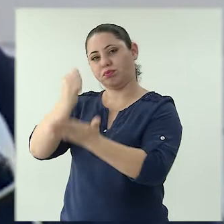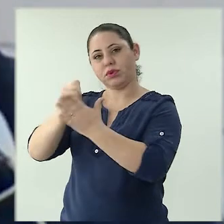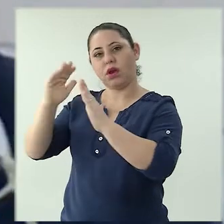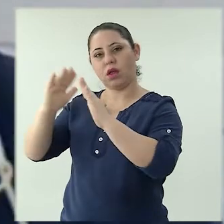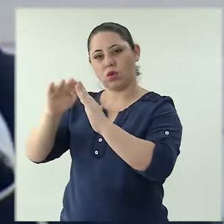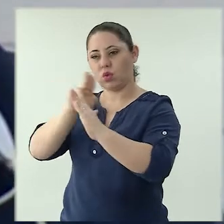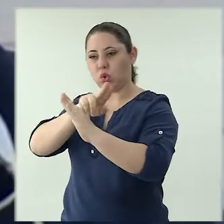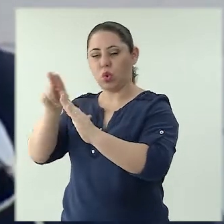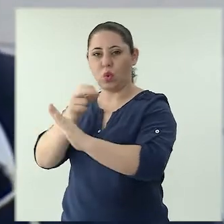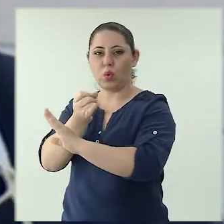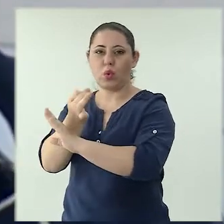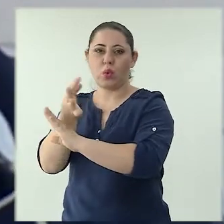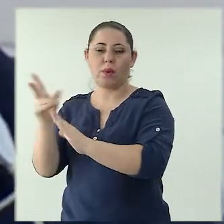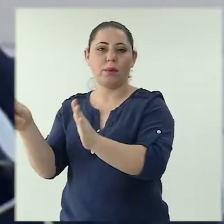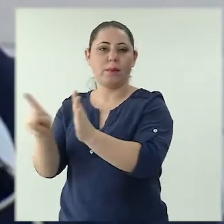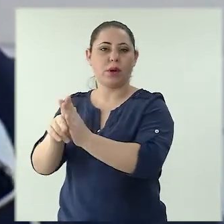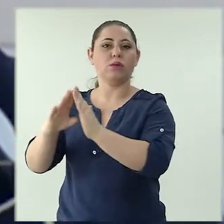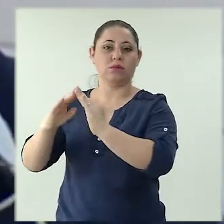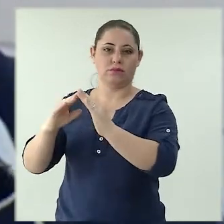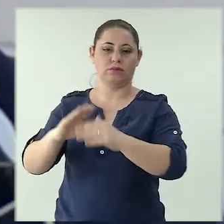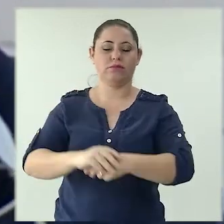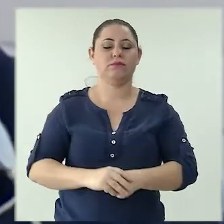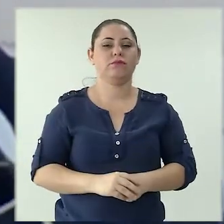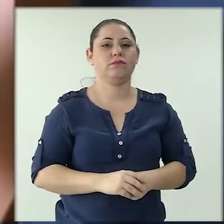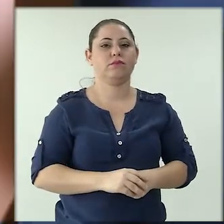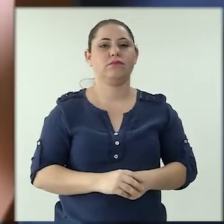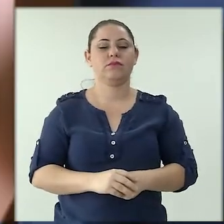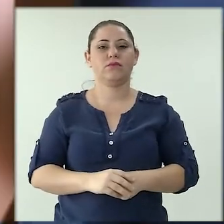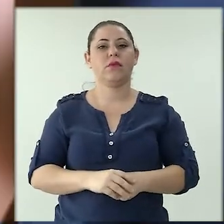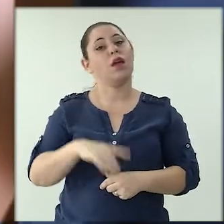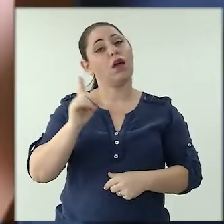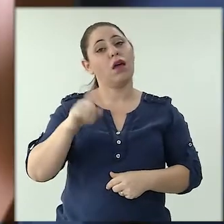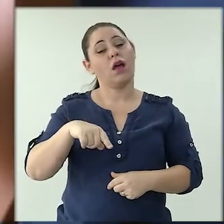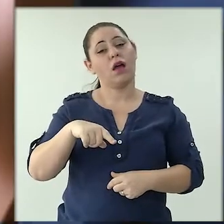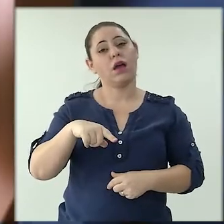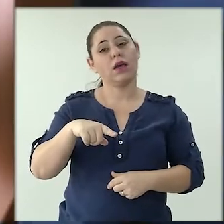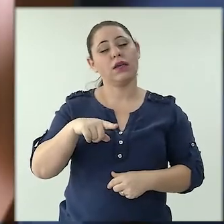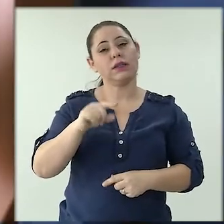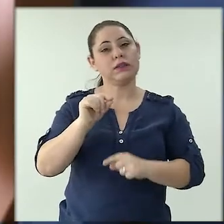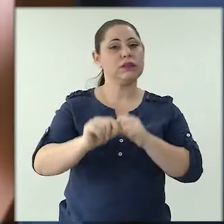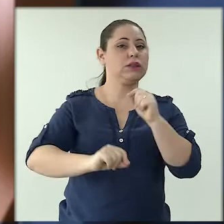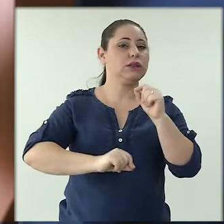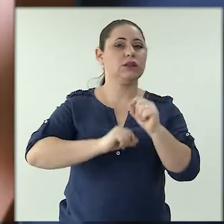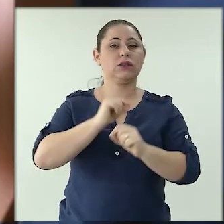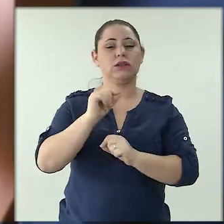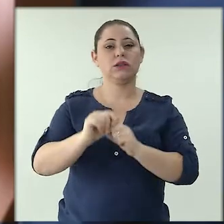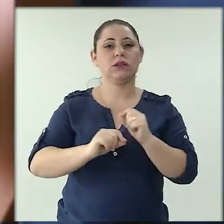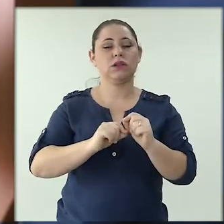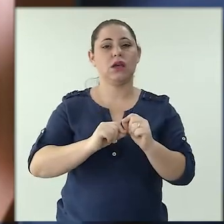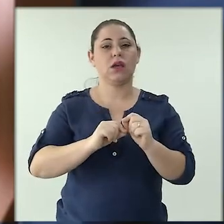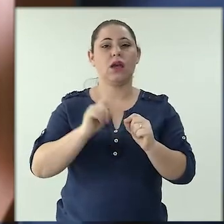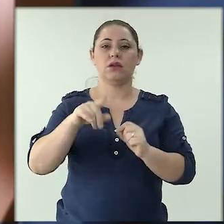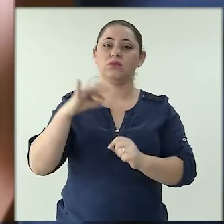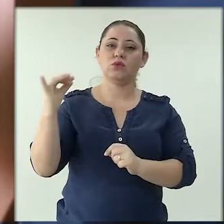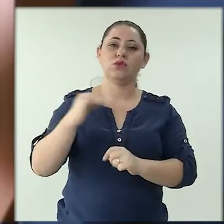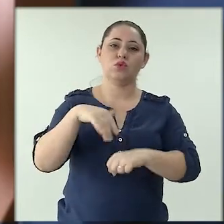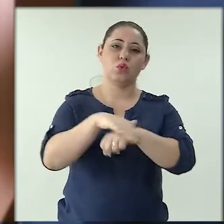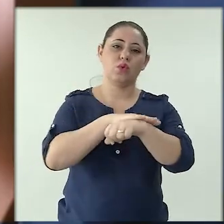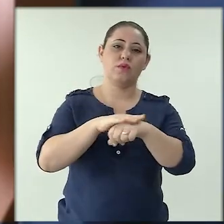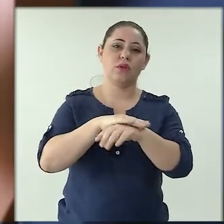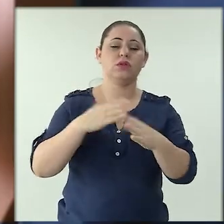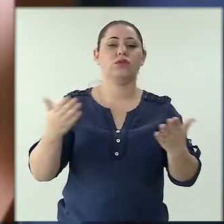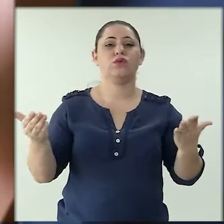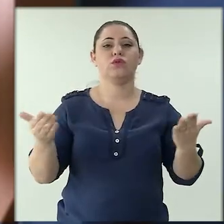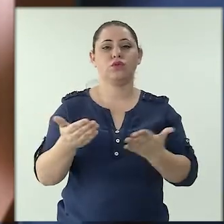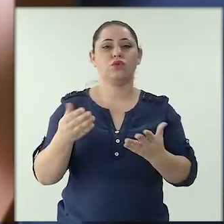né, onde que existe o registro do imóvel. Então, é justamente sobre isso que interessa a nossa